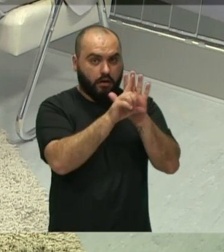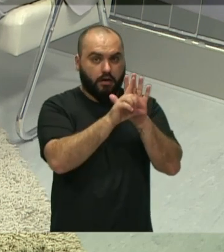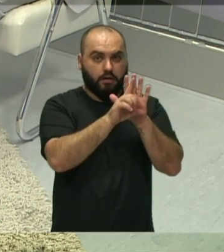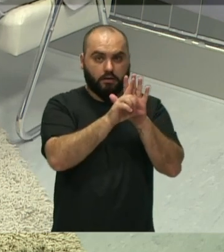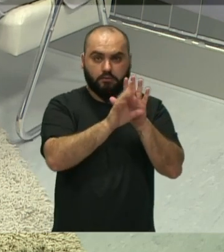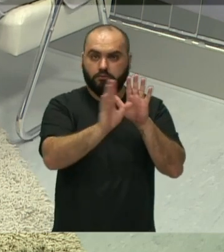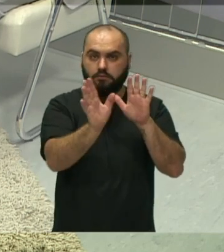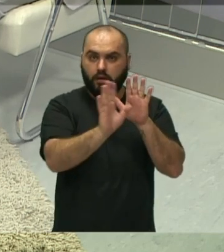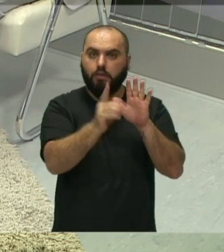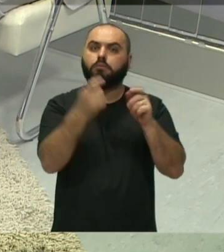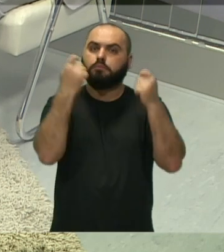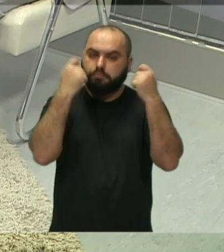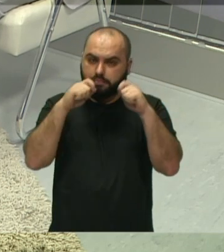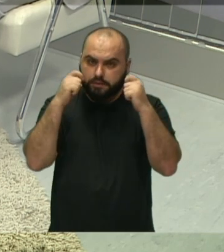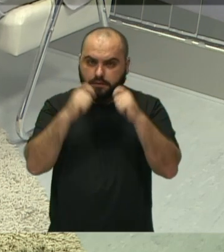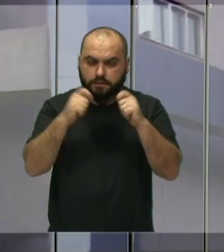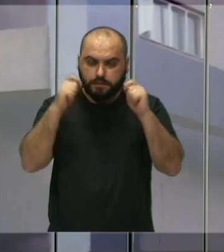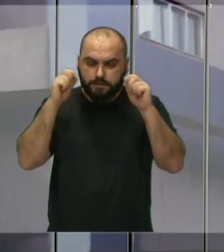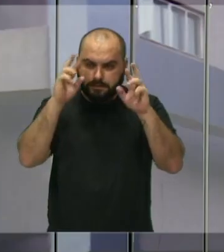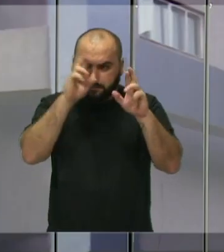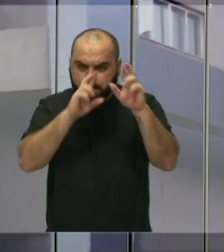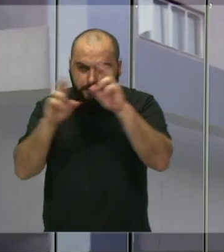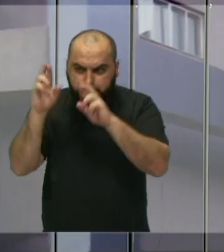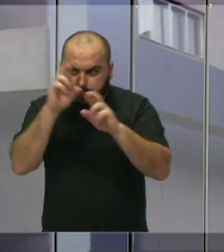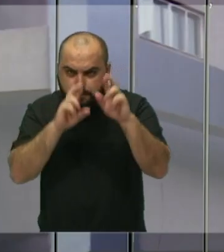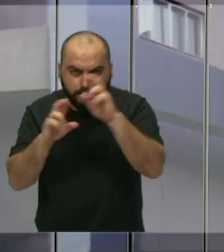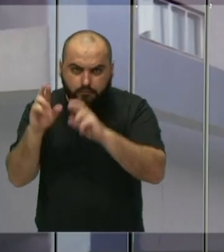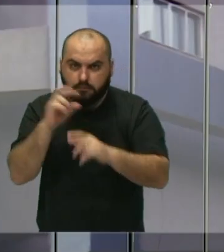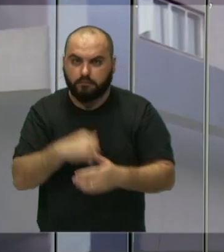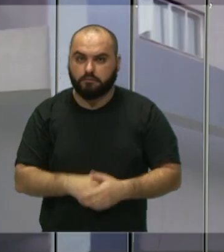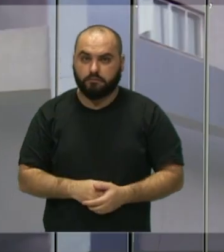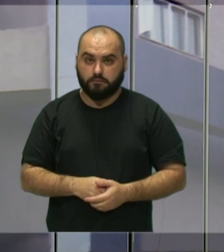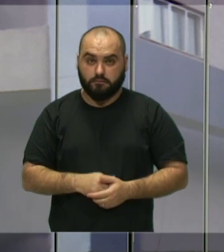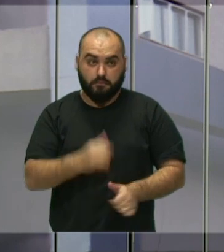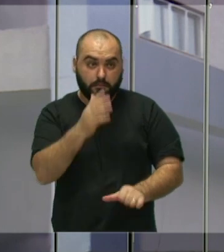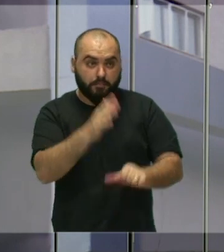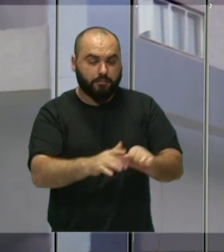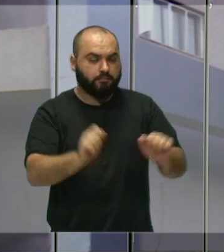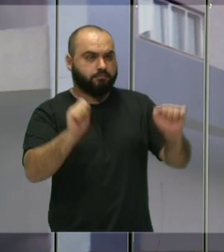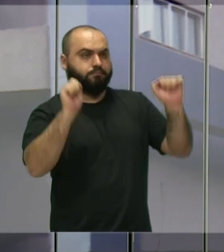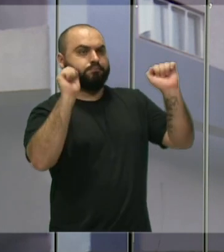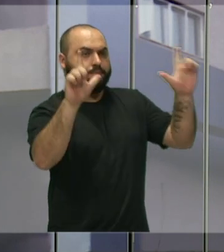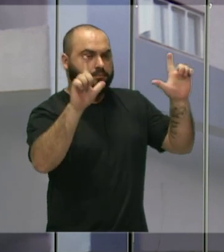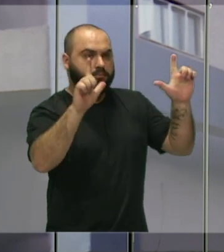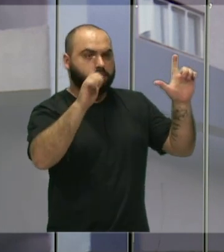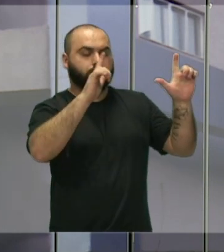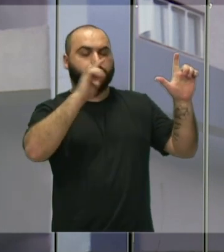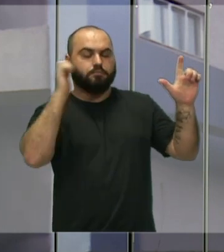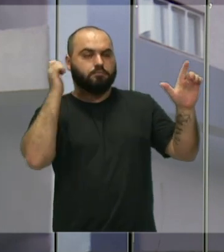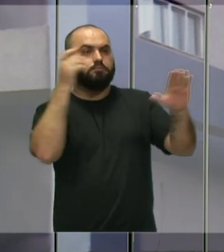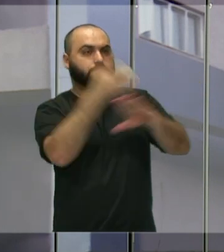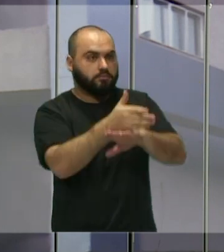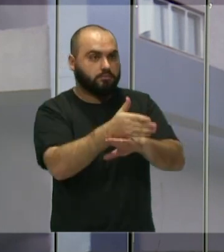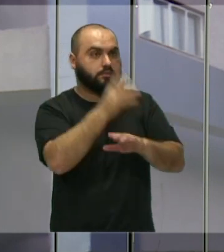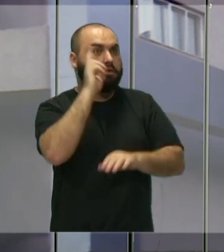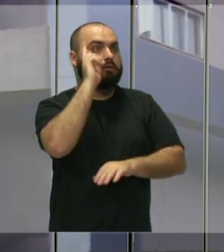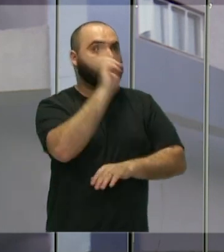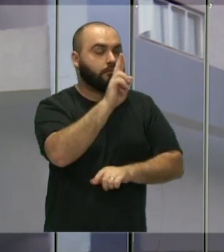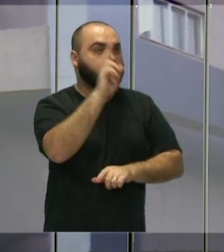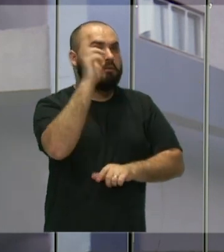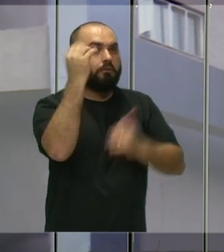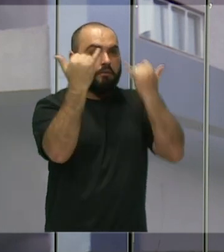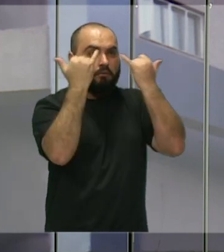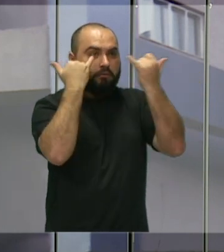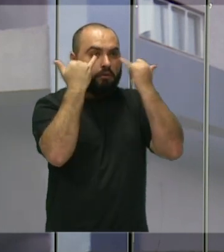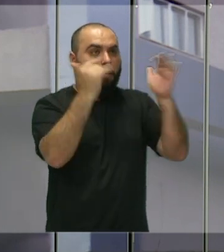essa lei. Então, se você pode trabalhar em primeiro lugar com impacto visual, com a pessoa entrando e tendo a informação que existe uma lei